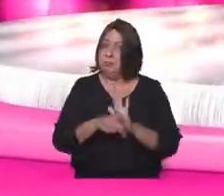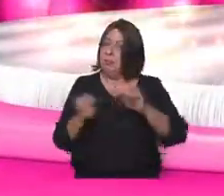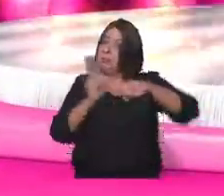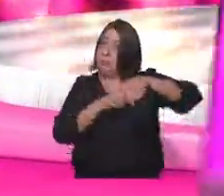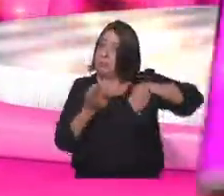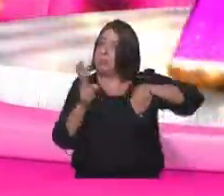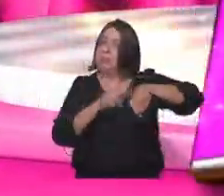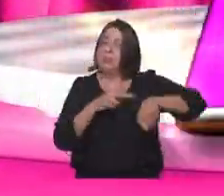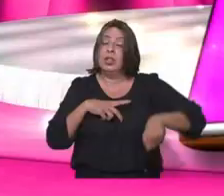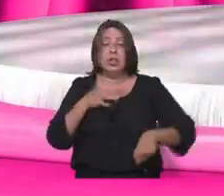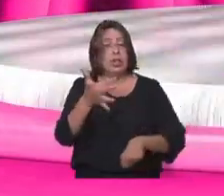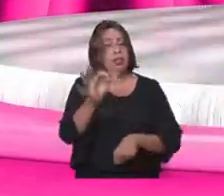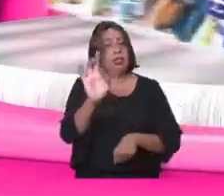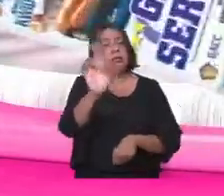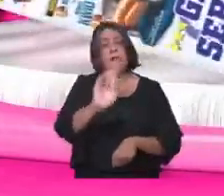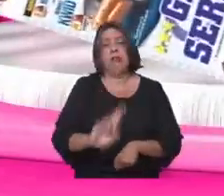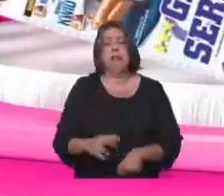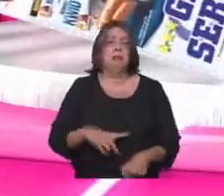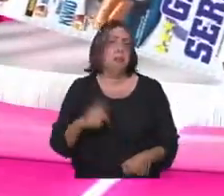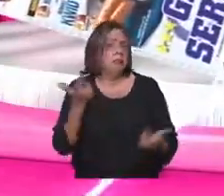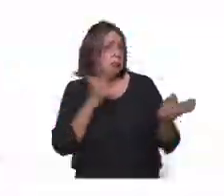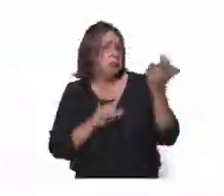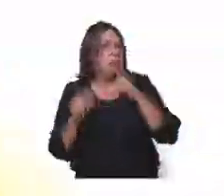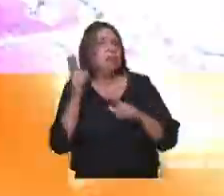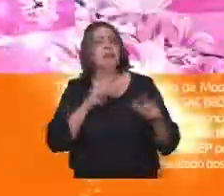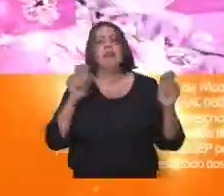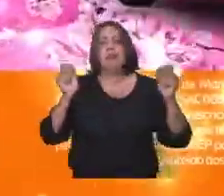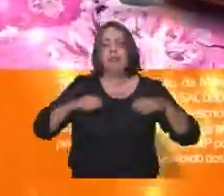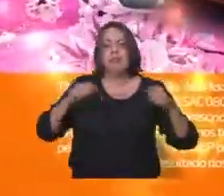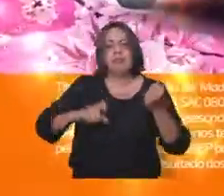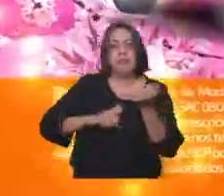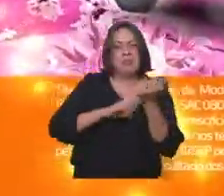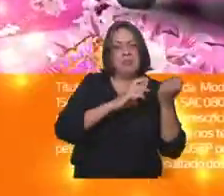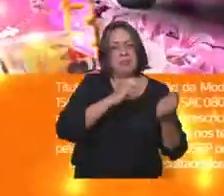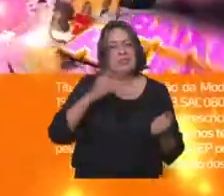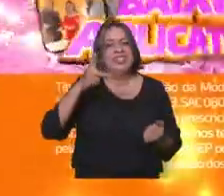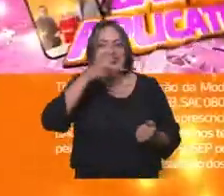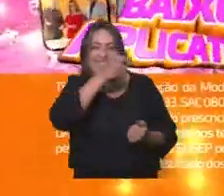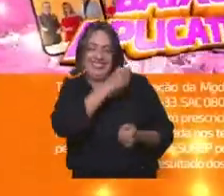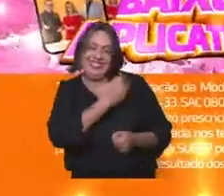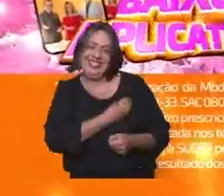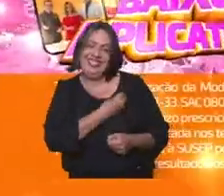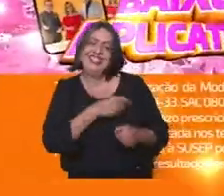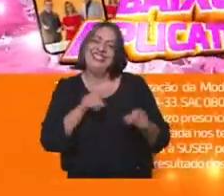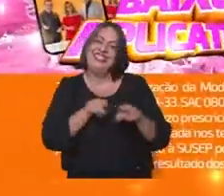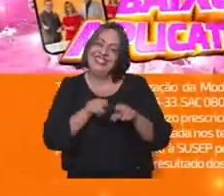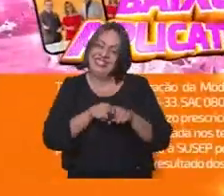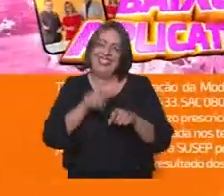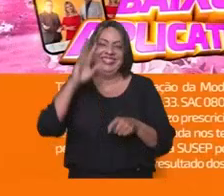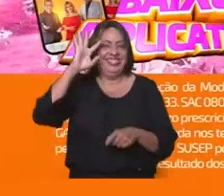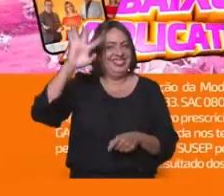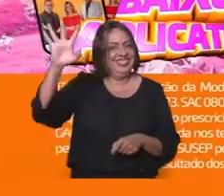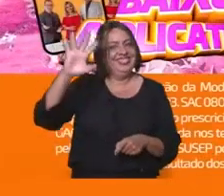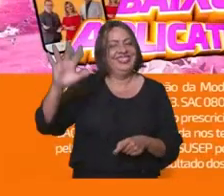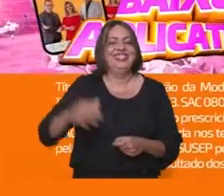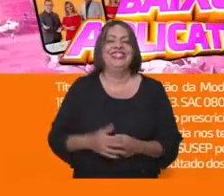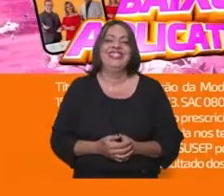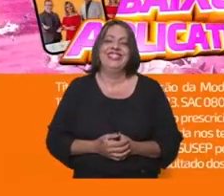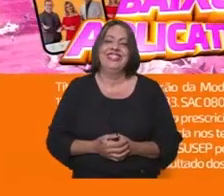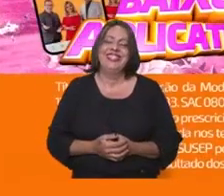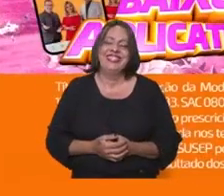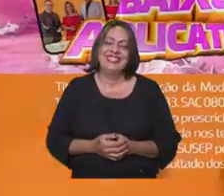chance por apenas 10 reais. Muito mais chances de ganhar. Caju Cap salvando vidas e realizando sonhos.